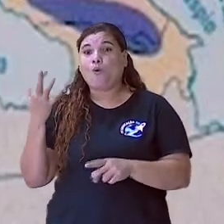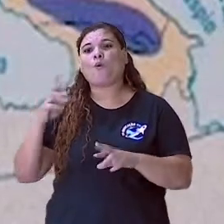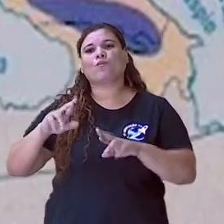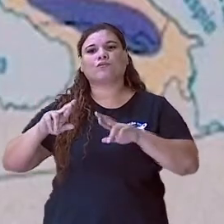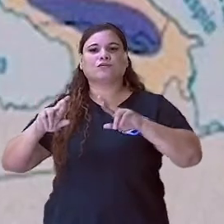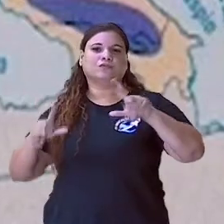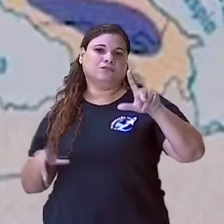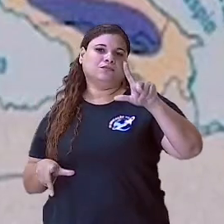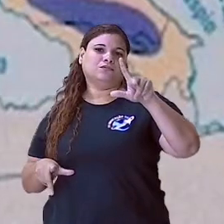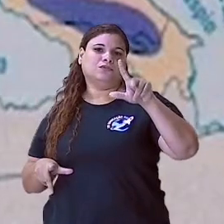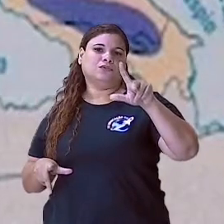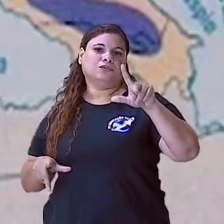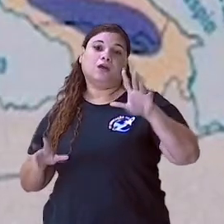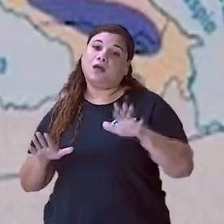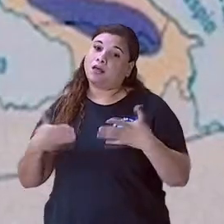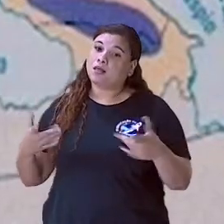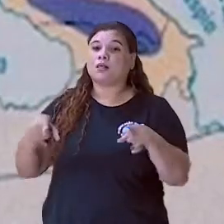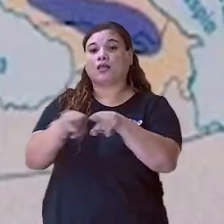Quando eu disse que